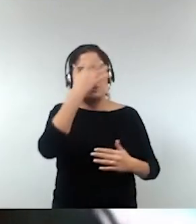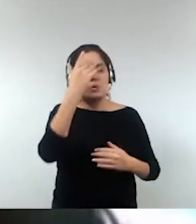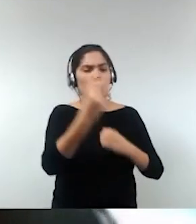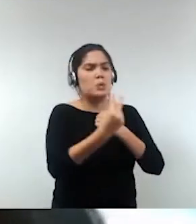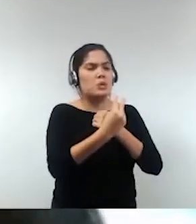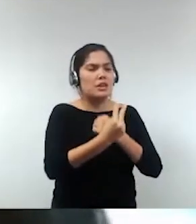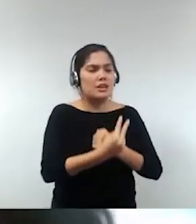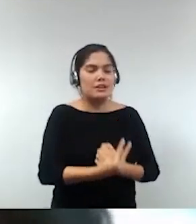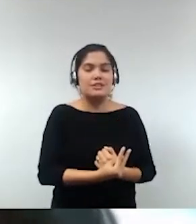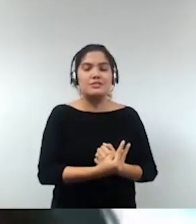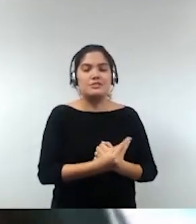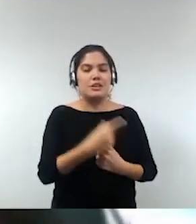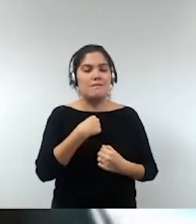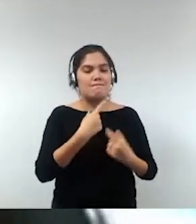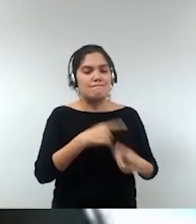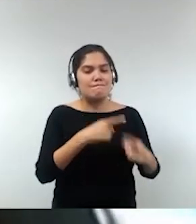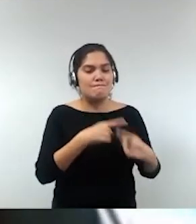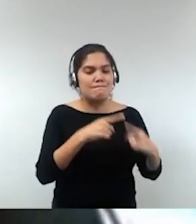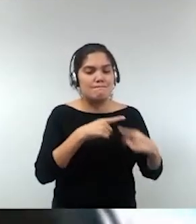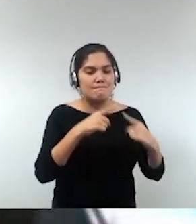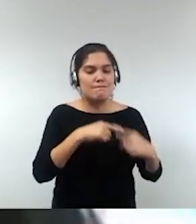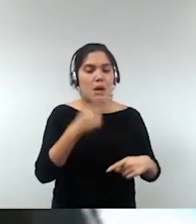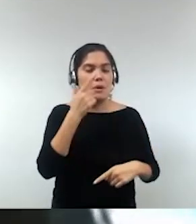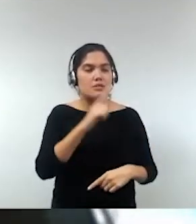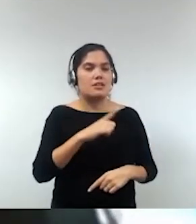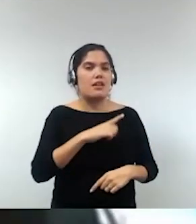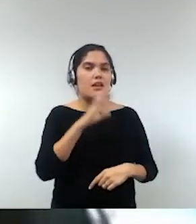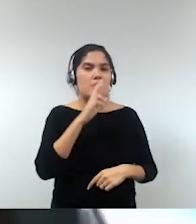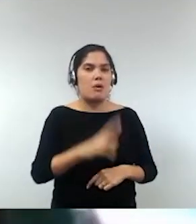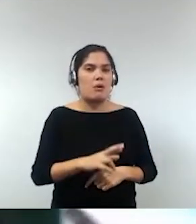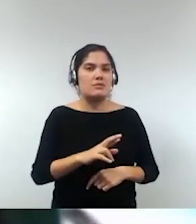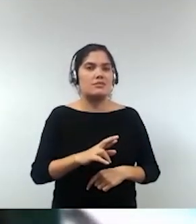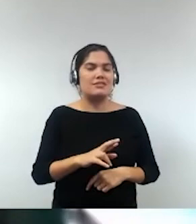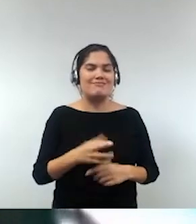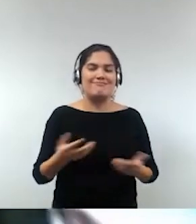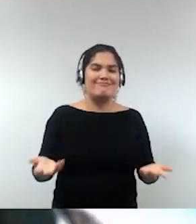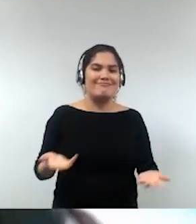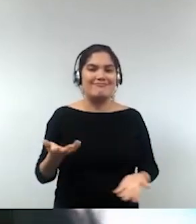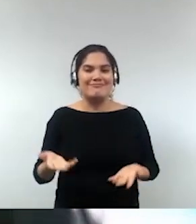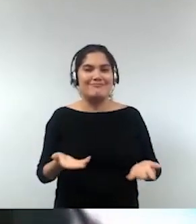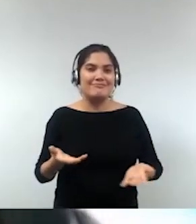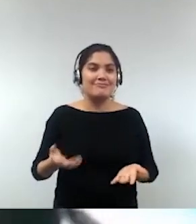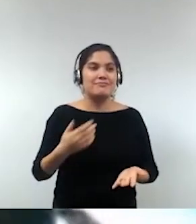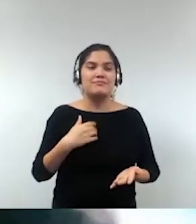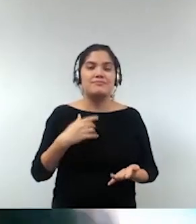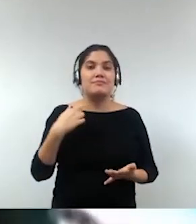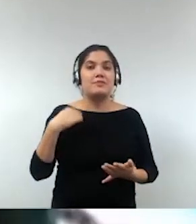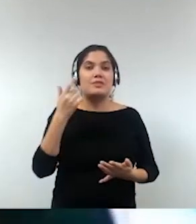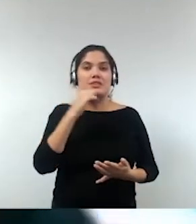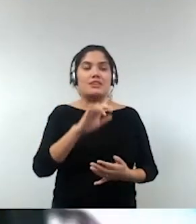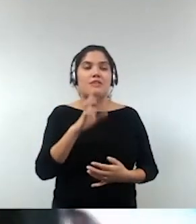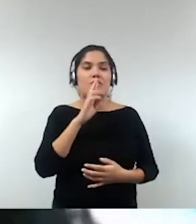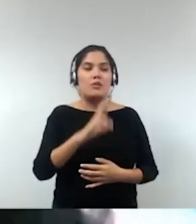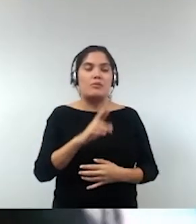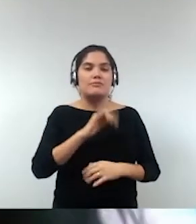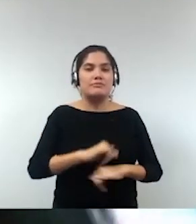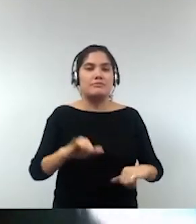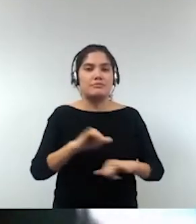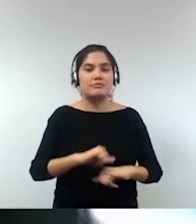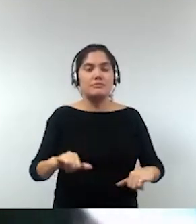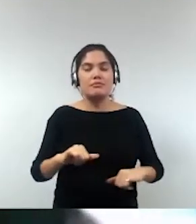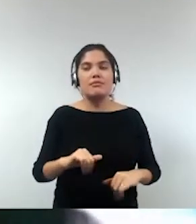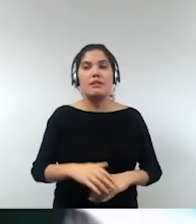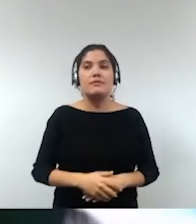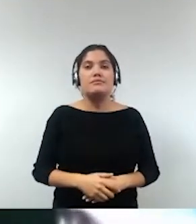cuidando, perturbando o outro lado para dar resposta, levando a informação de uma forma menos... Aí,